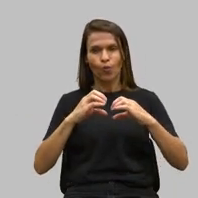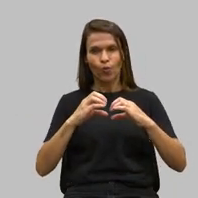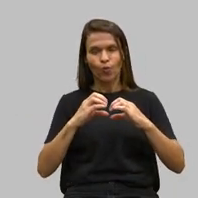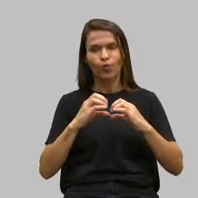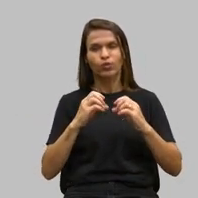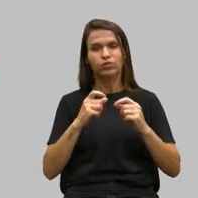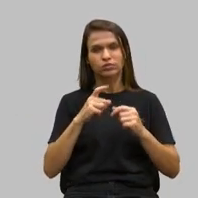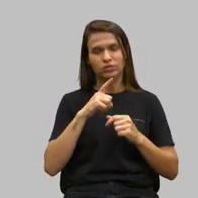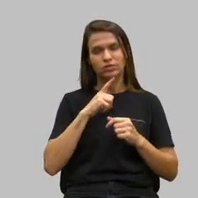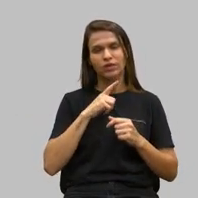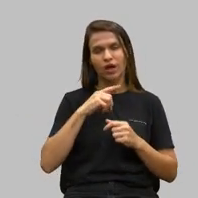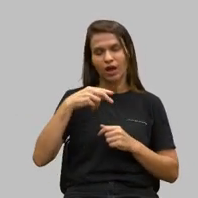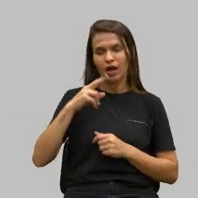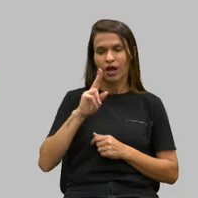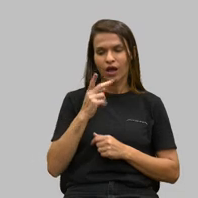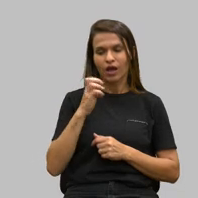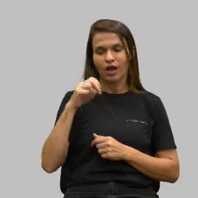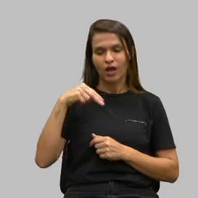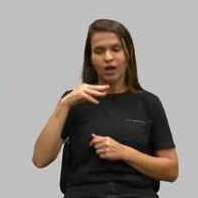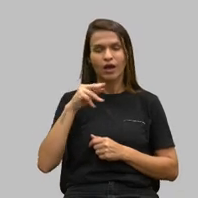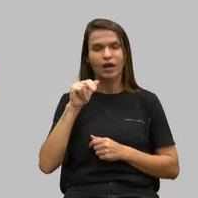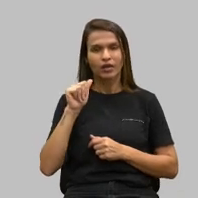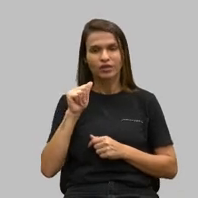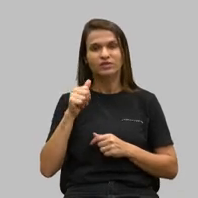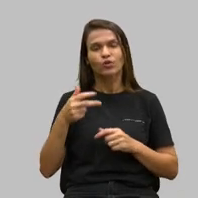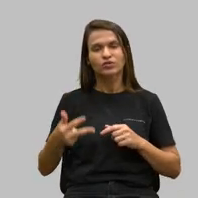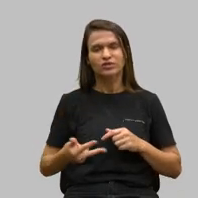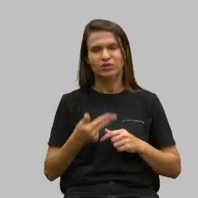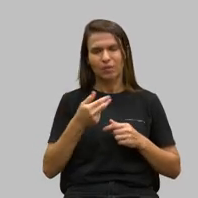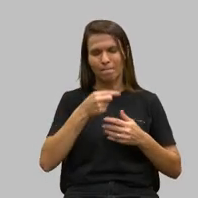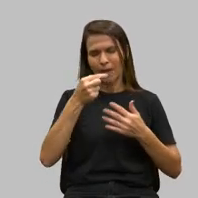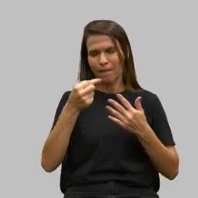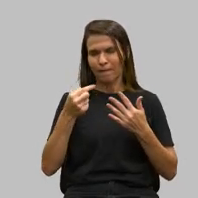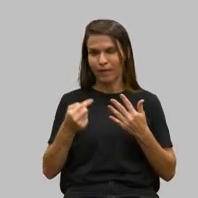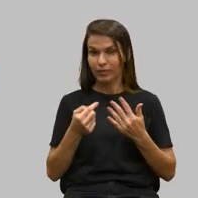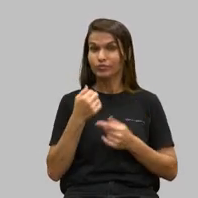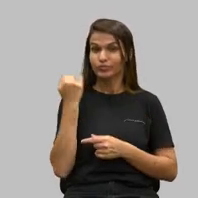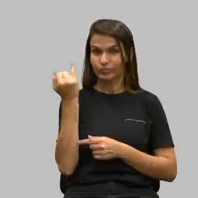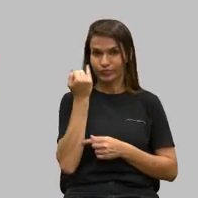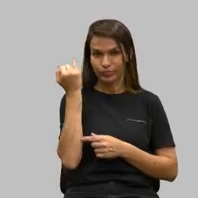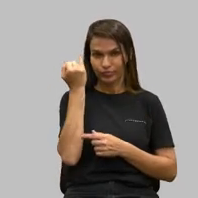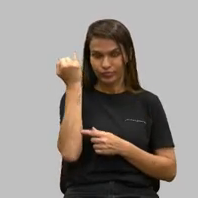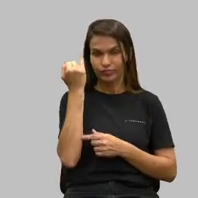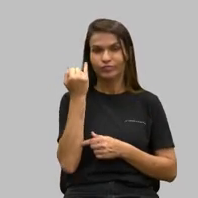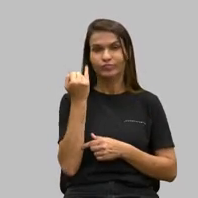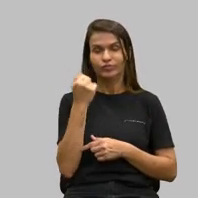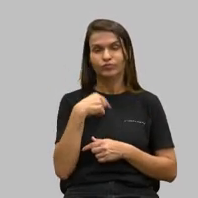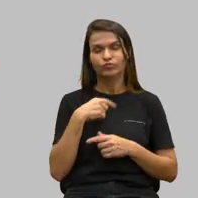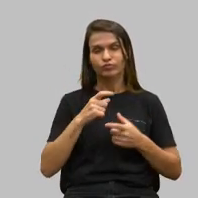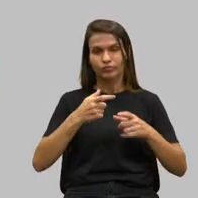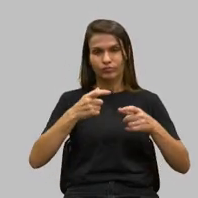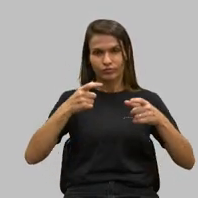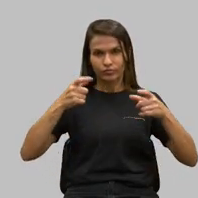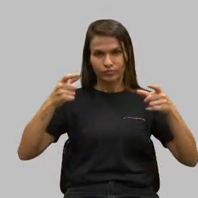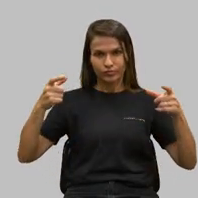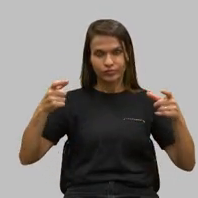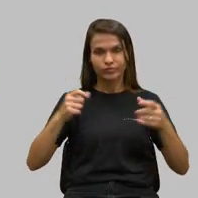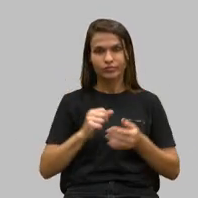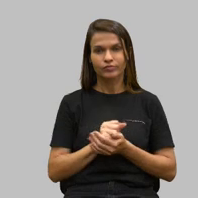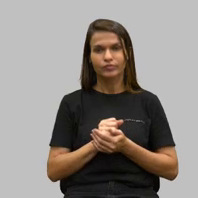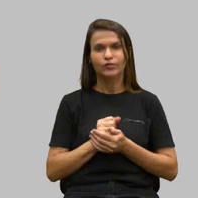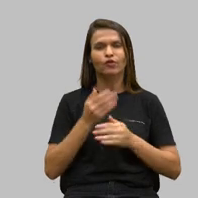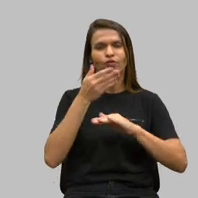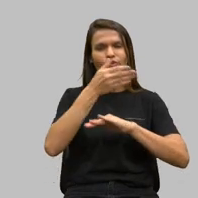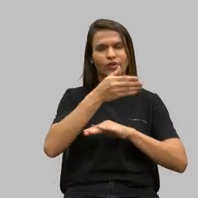são cirurgias, artroplastia de quadril, são cirurgias muito importantes que a gente está aumentando. Eu fui em Águas